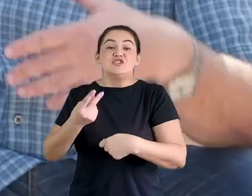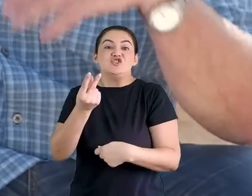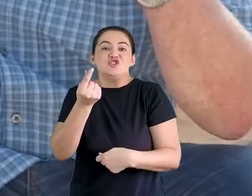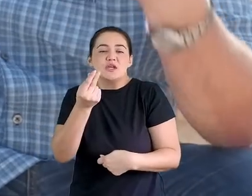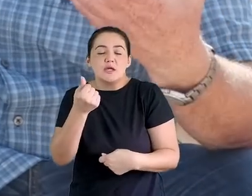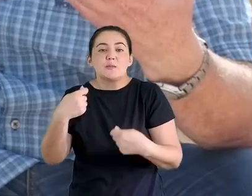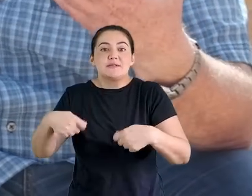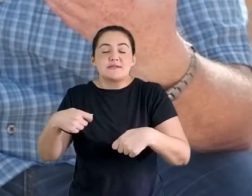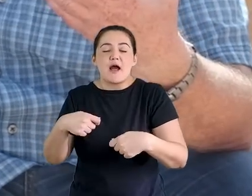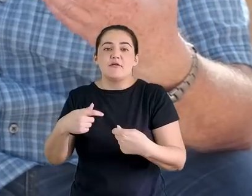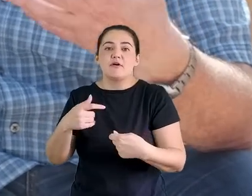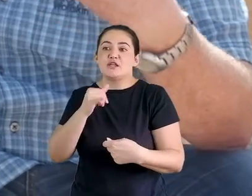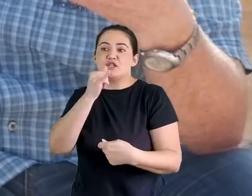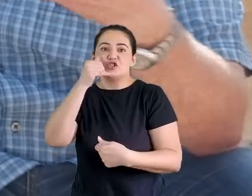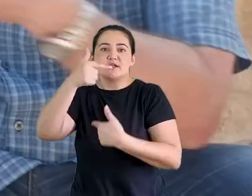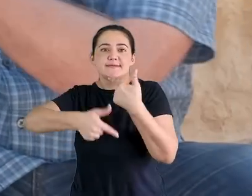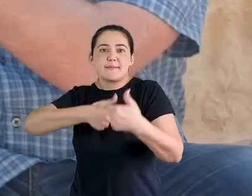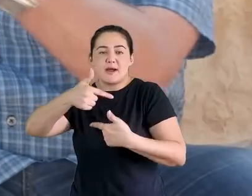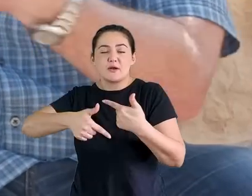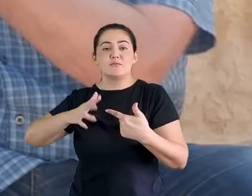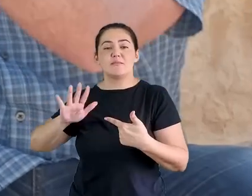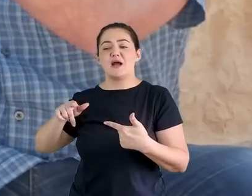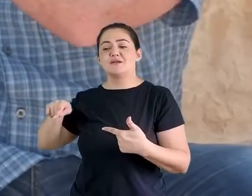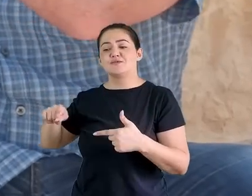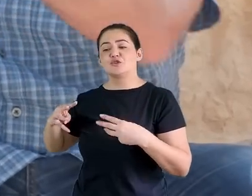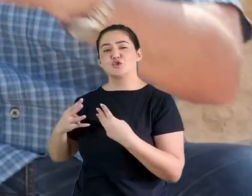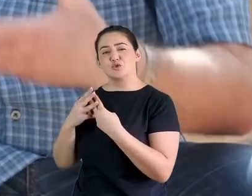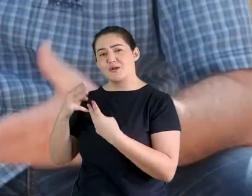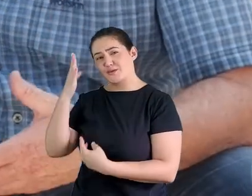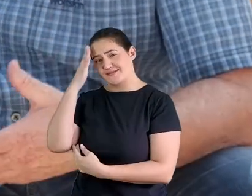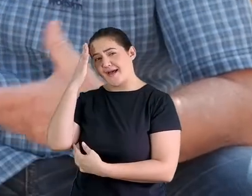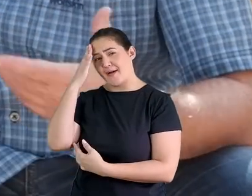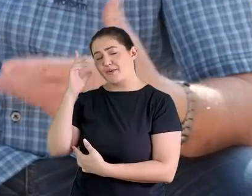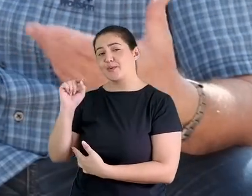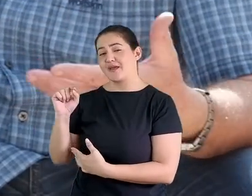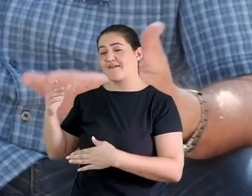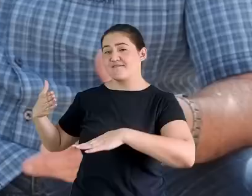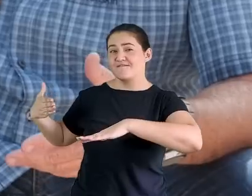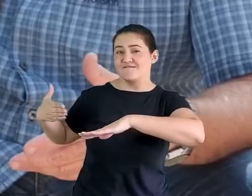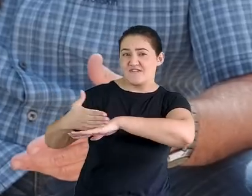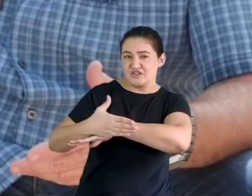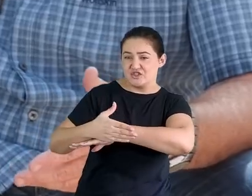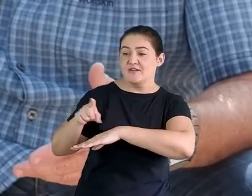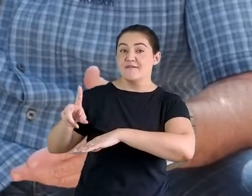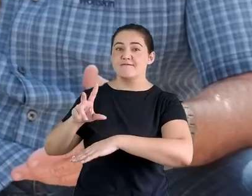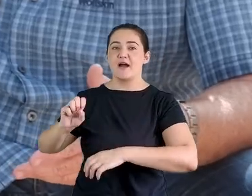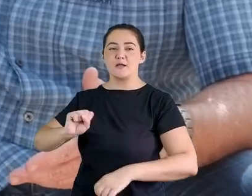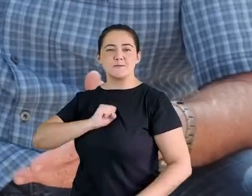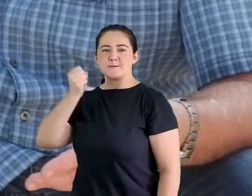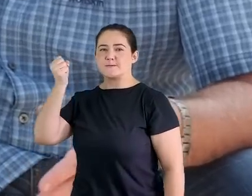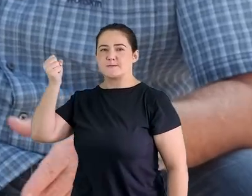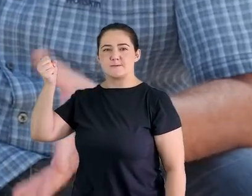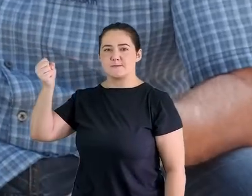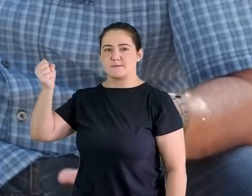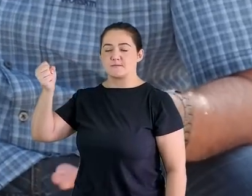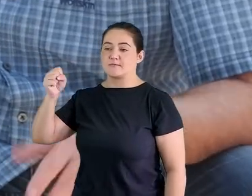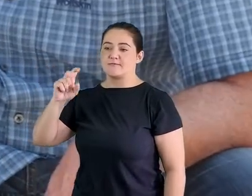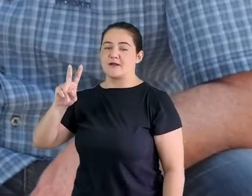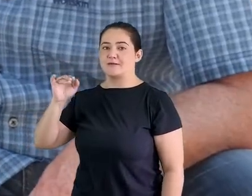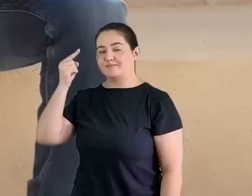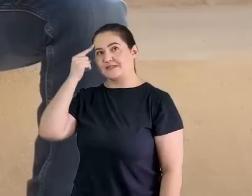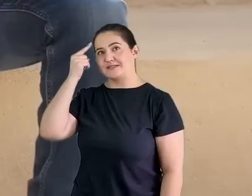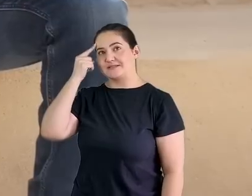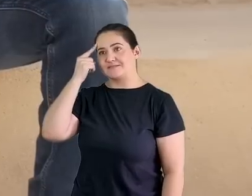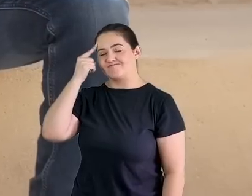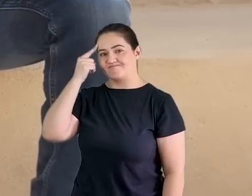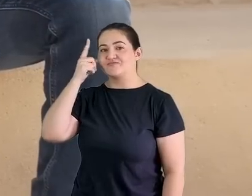os romanos invadissem, ficariam muito furiosos com o que teriam que fazer. Então, provavelmente, eles iriam querer uma vingança dos